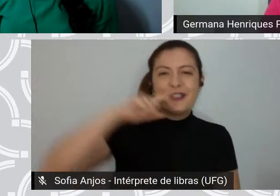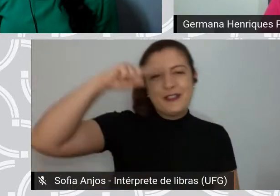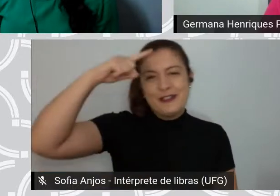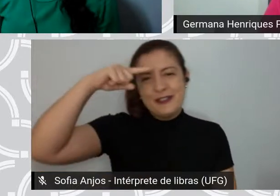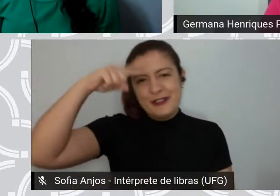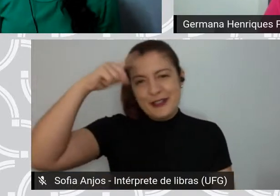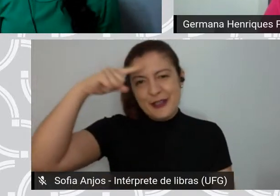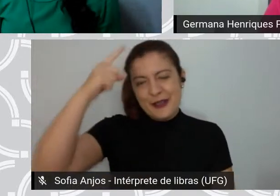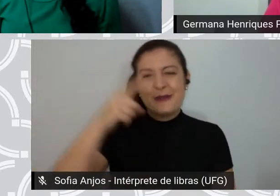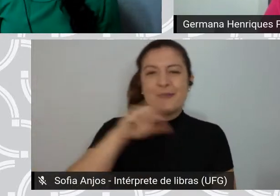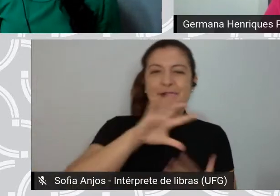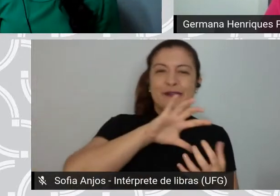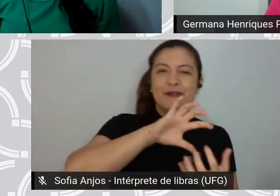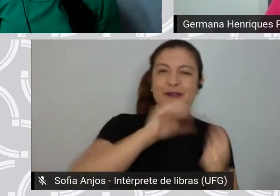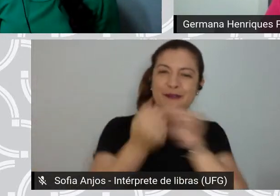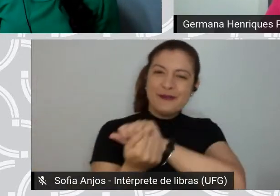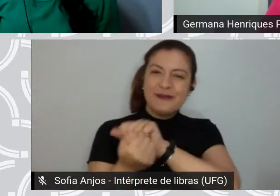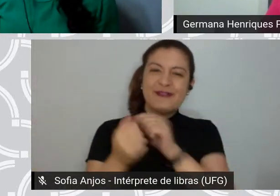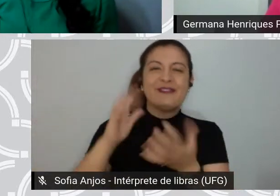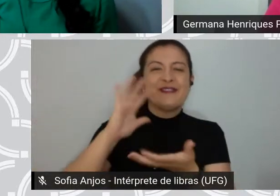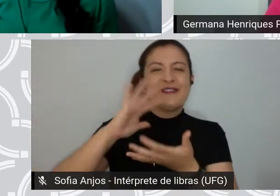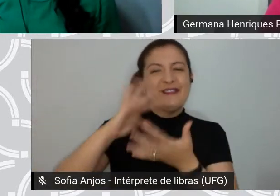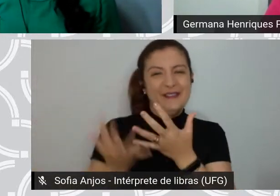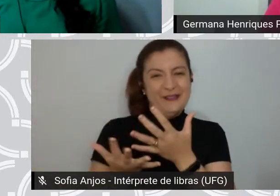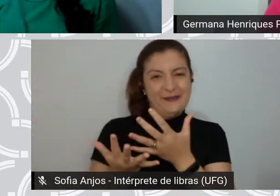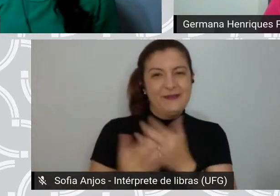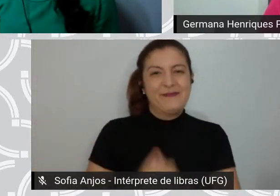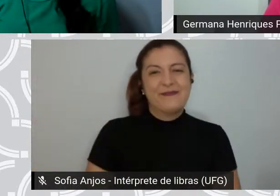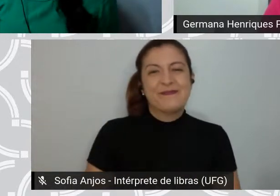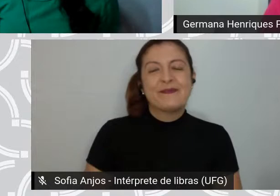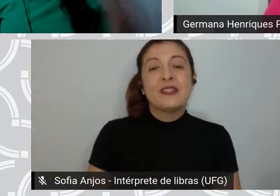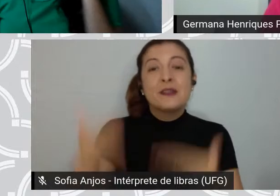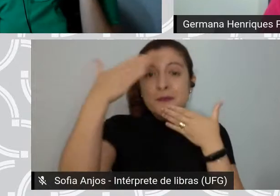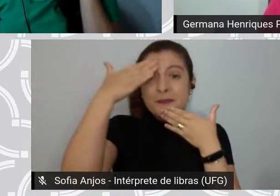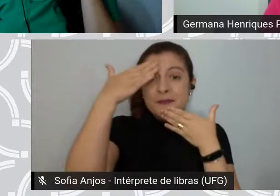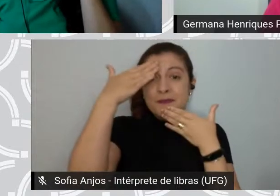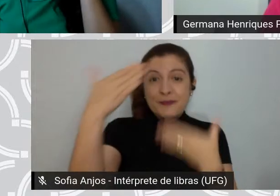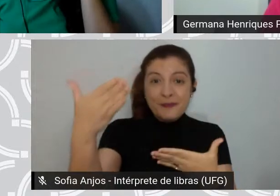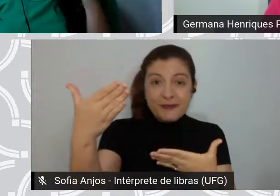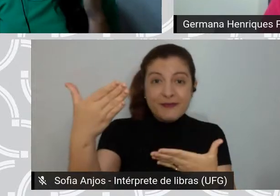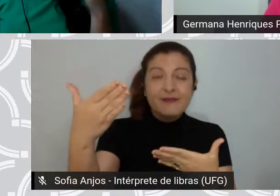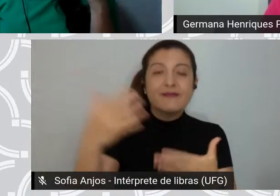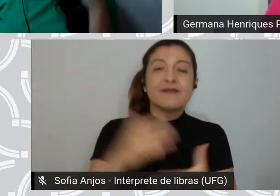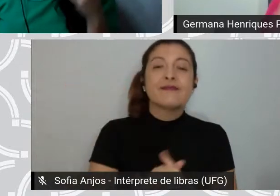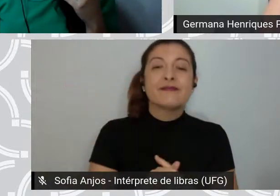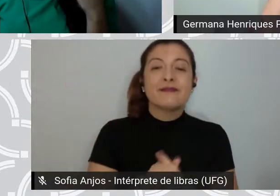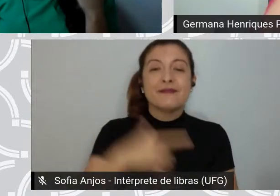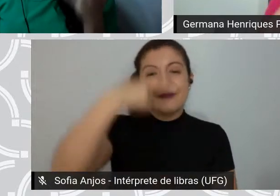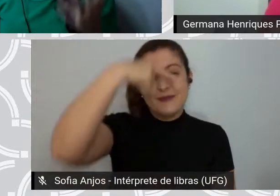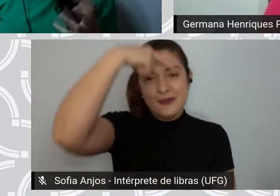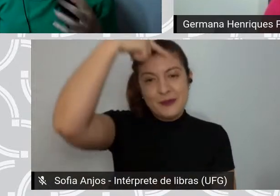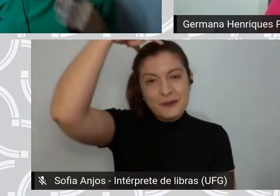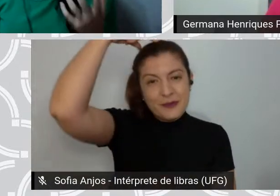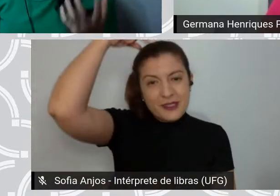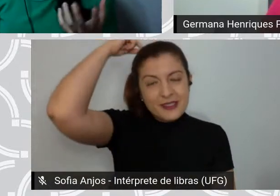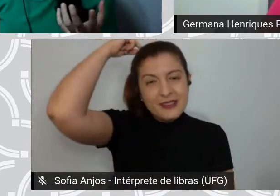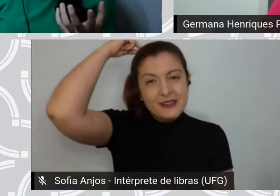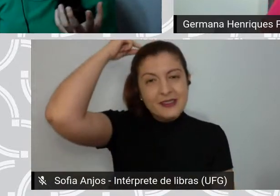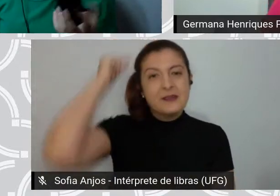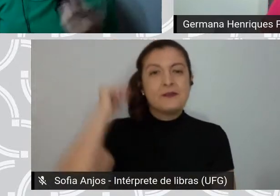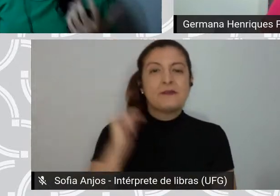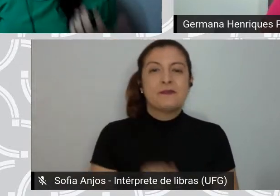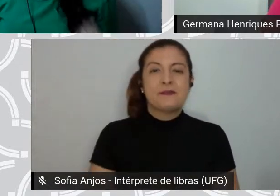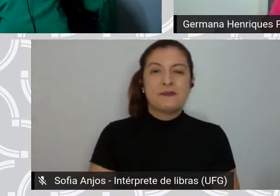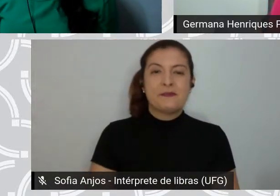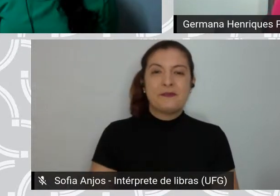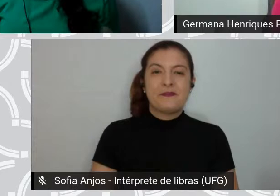Obrigada. Obrigada, Germana. Essa fala, né, que a gente, eu te escuto a